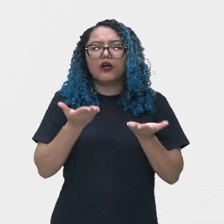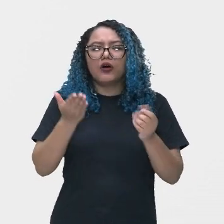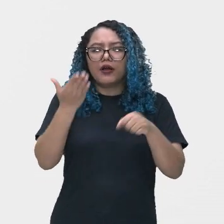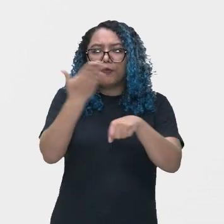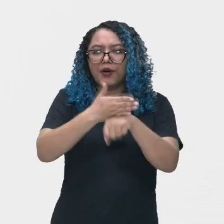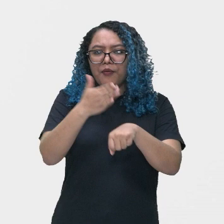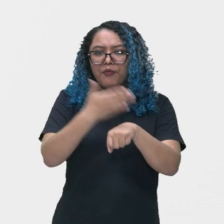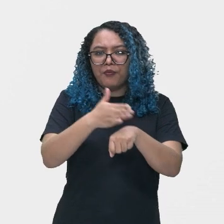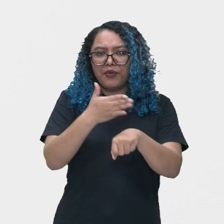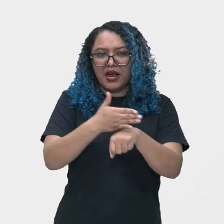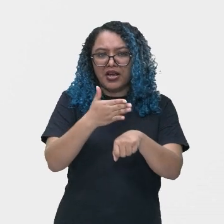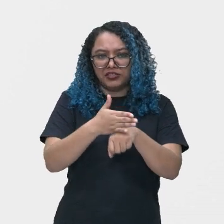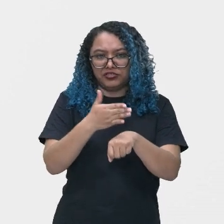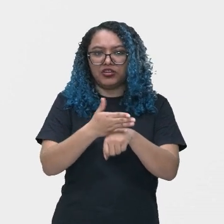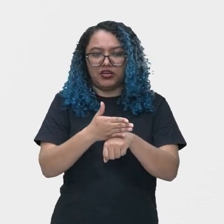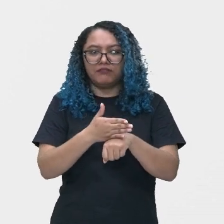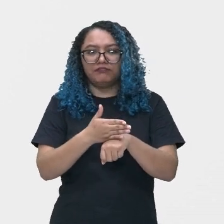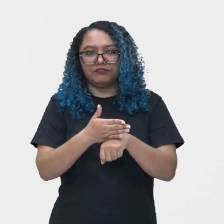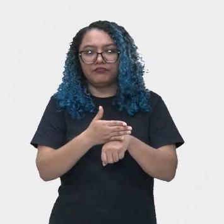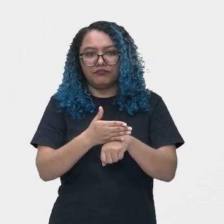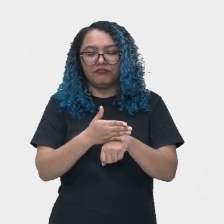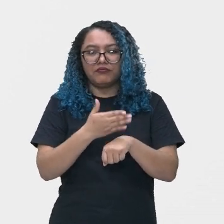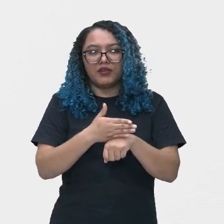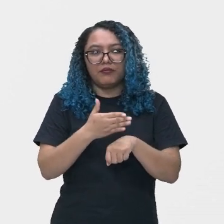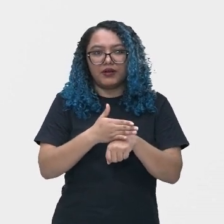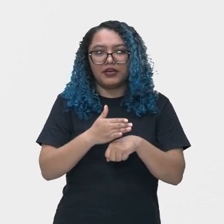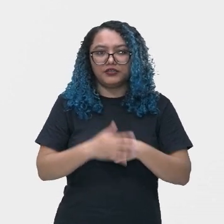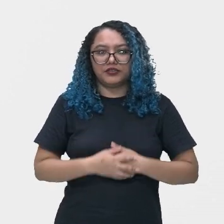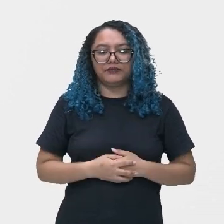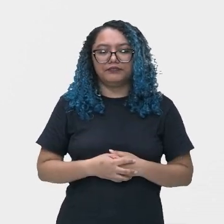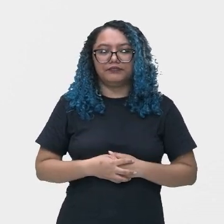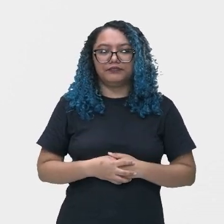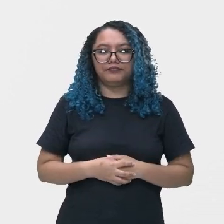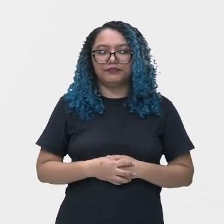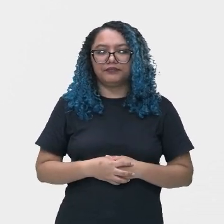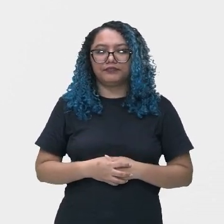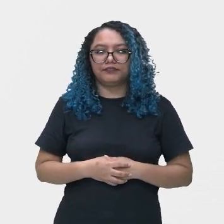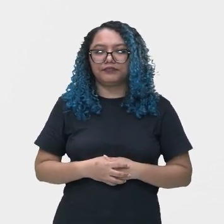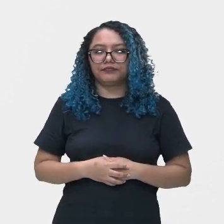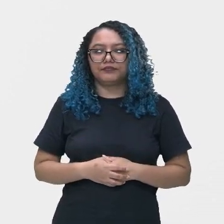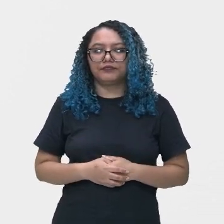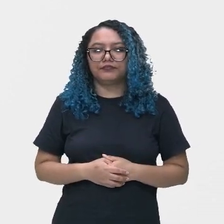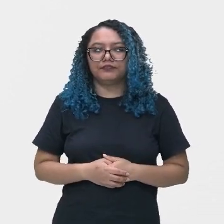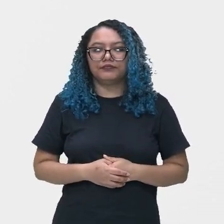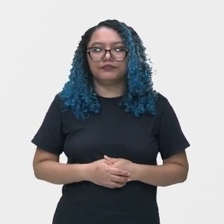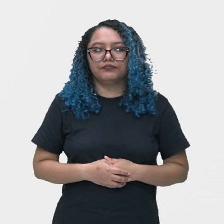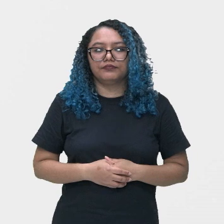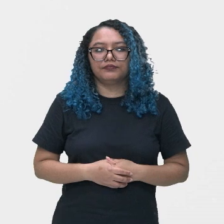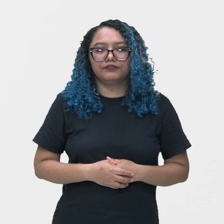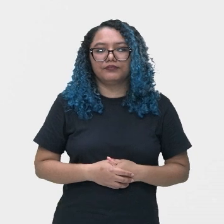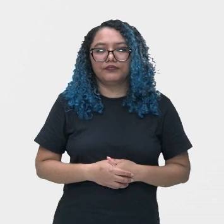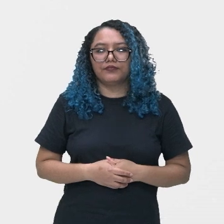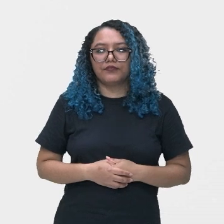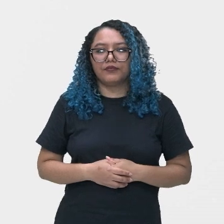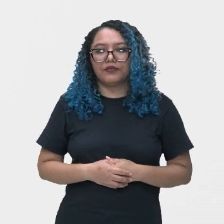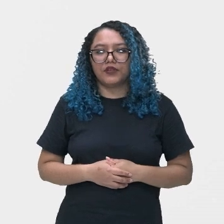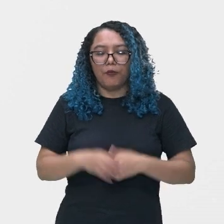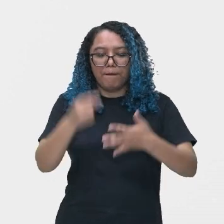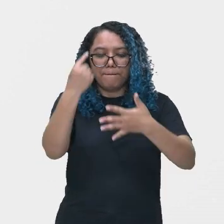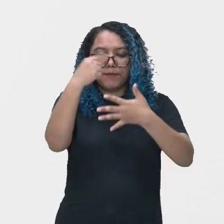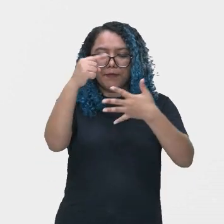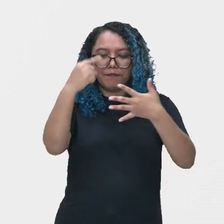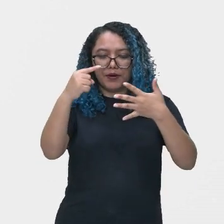true or false, tá? True or false. Quais dessas aqui fazem parte,